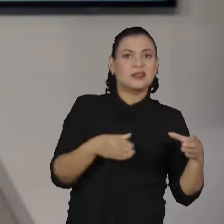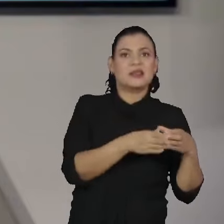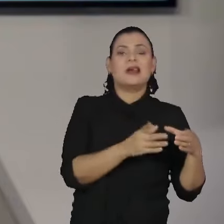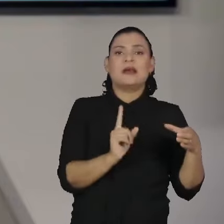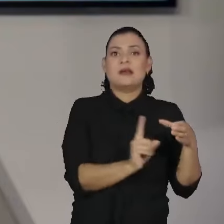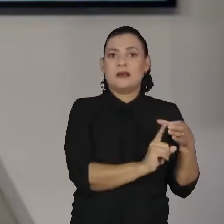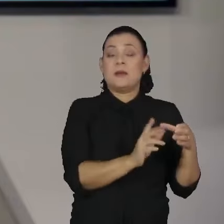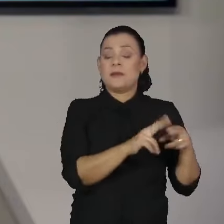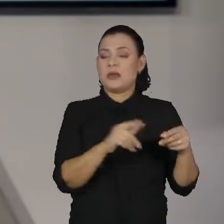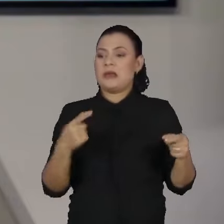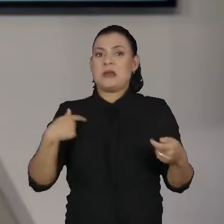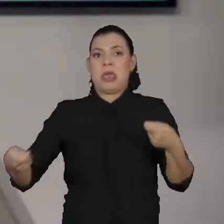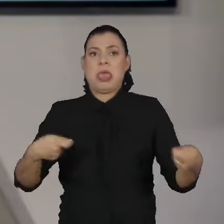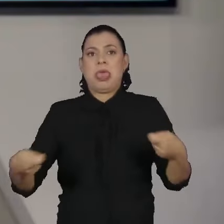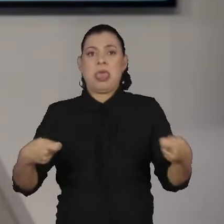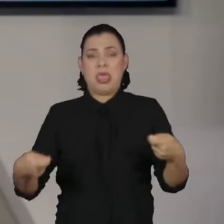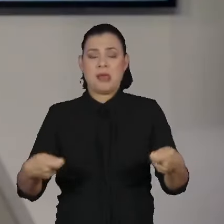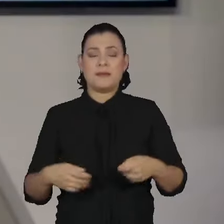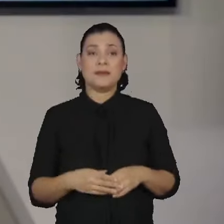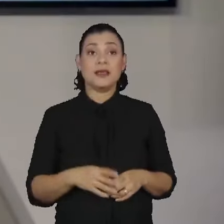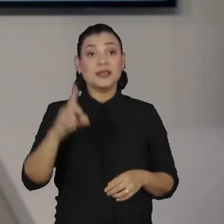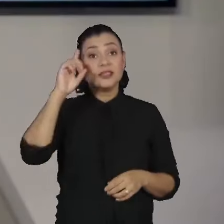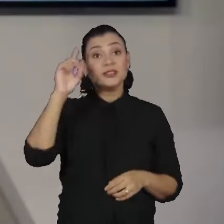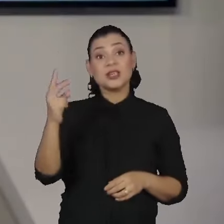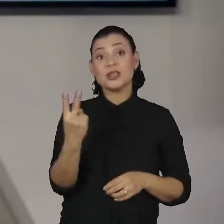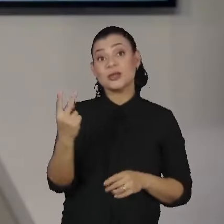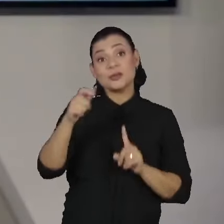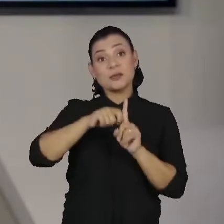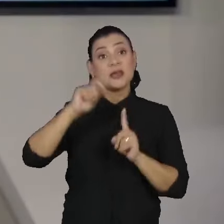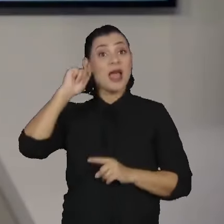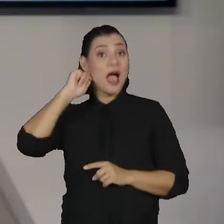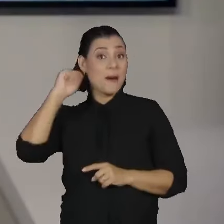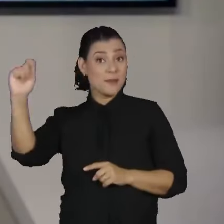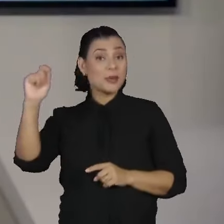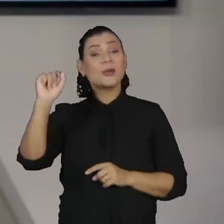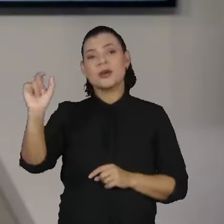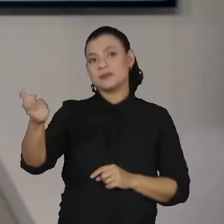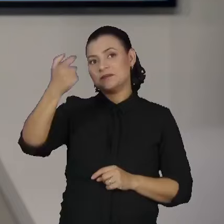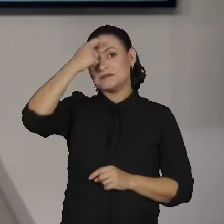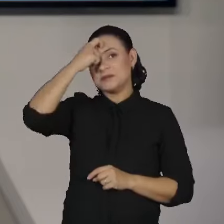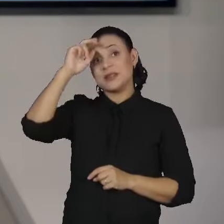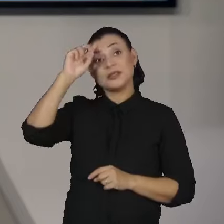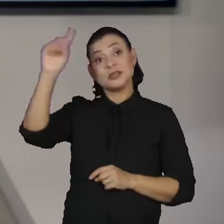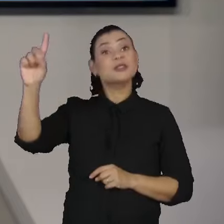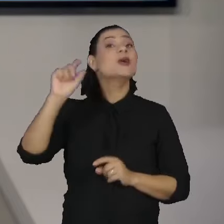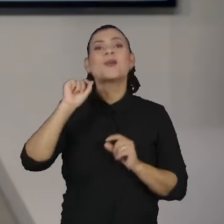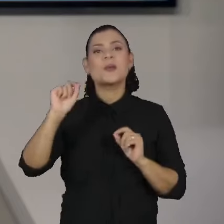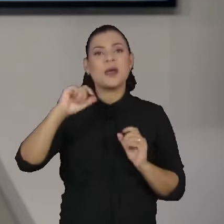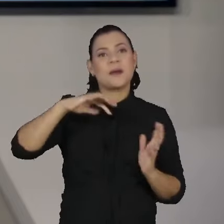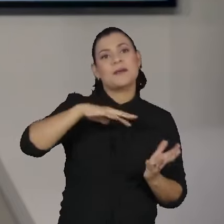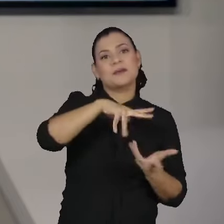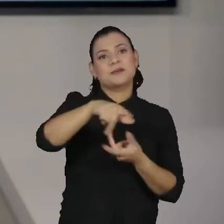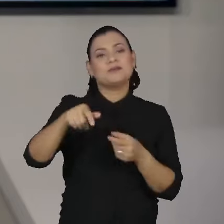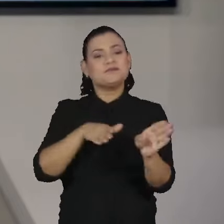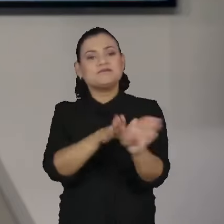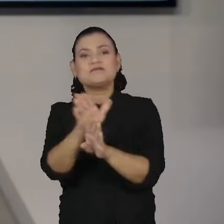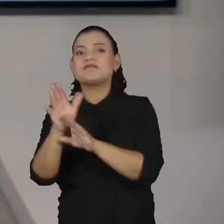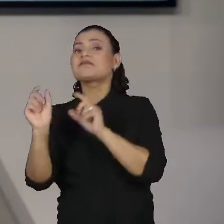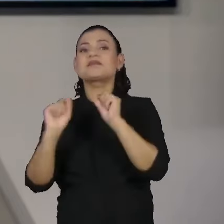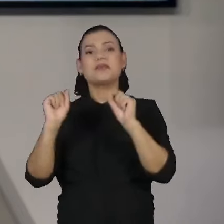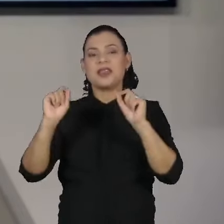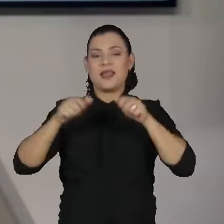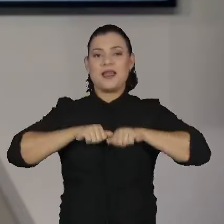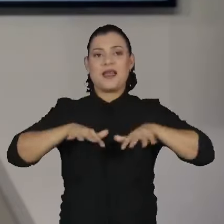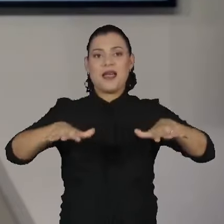O dia 2 de abril é o Dia Mundial de Conscientização sobre o Autismo. Sinais que podem levar